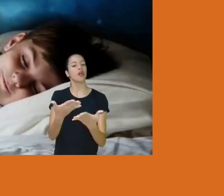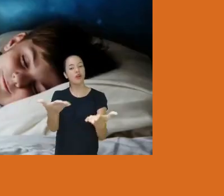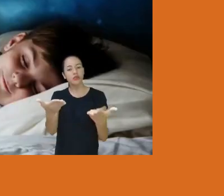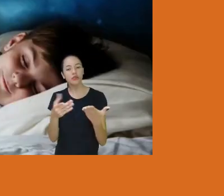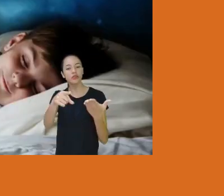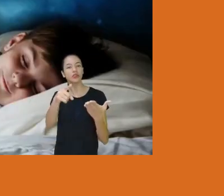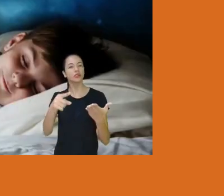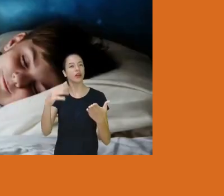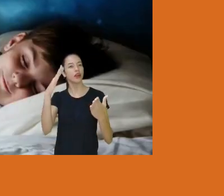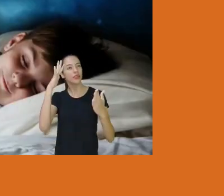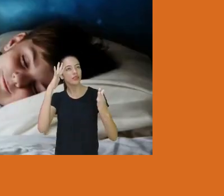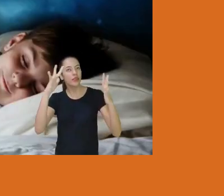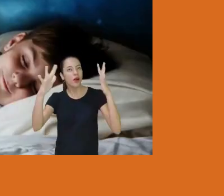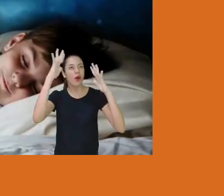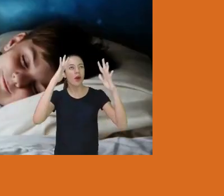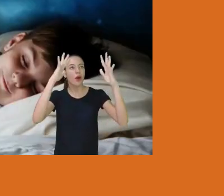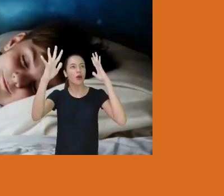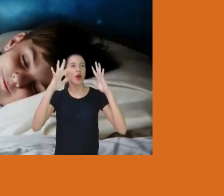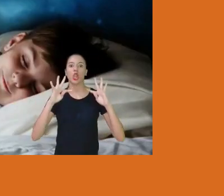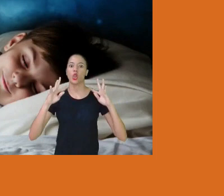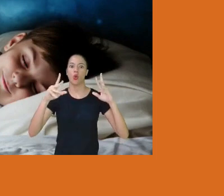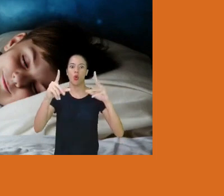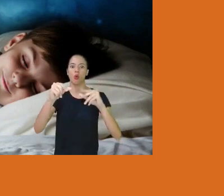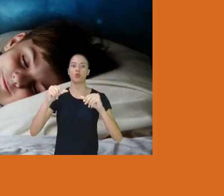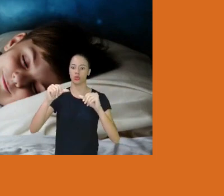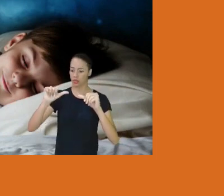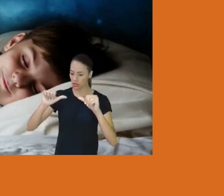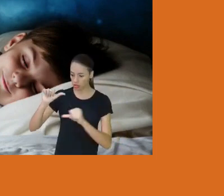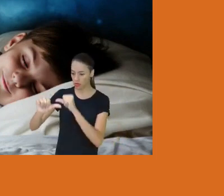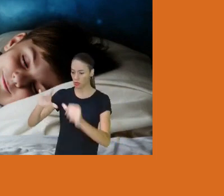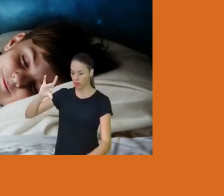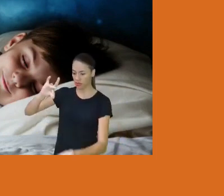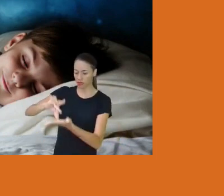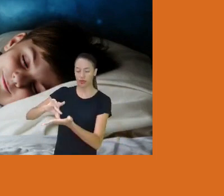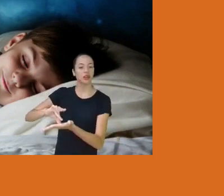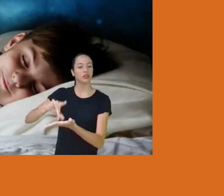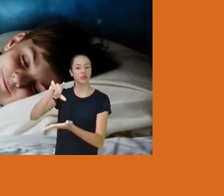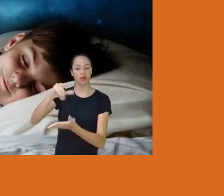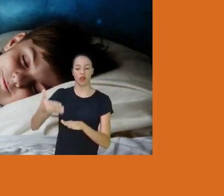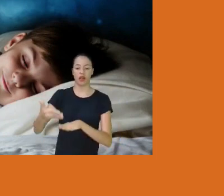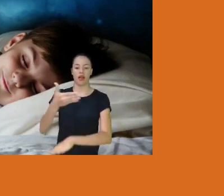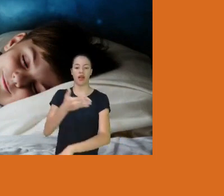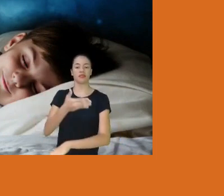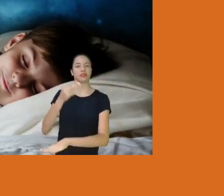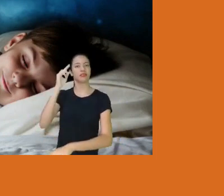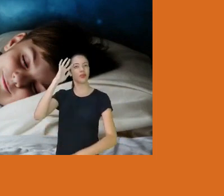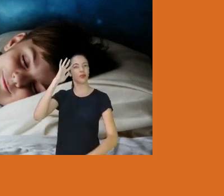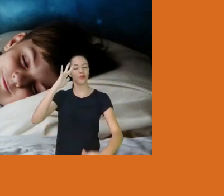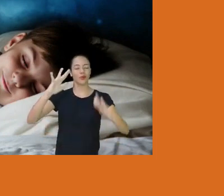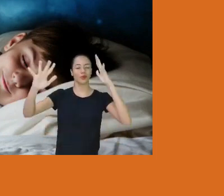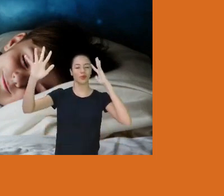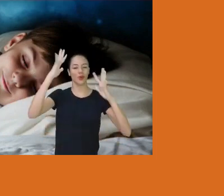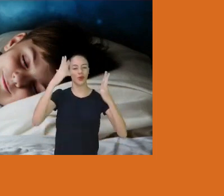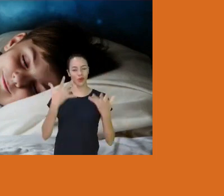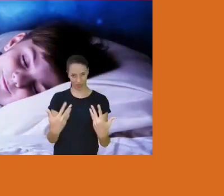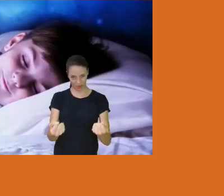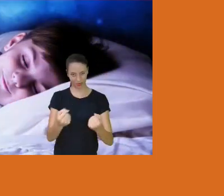sonhar, porque tudo que algum dia se realizou, antes foi um sonho. Vamos lá?